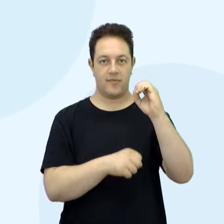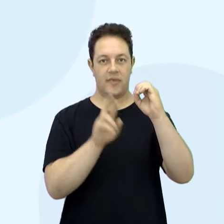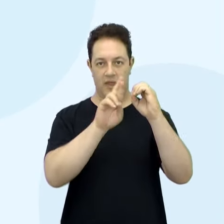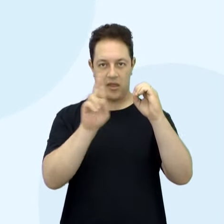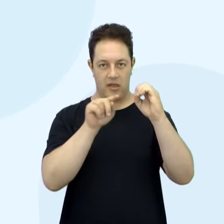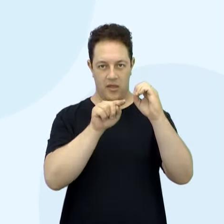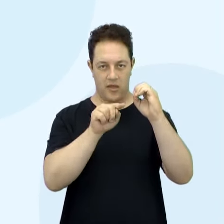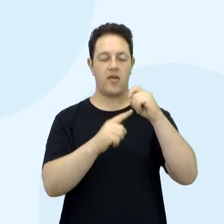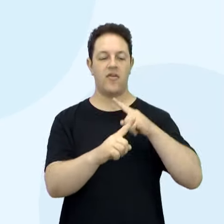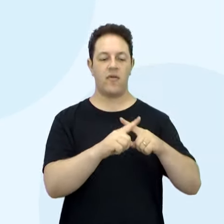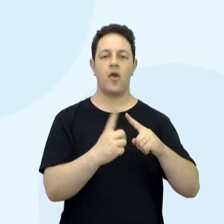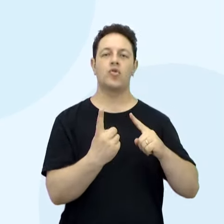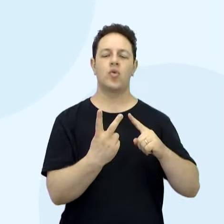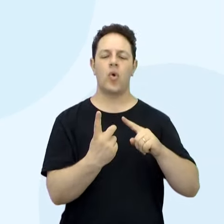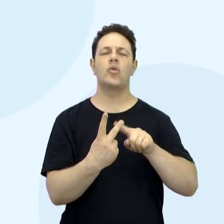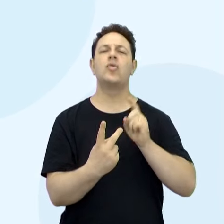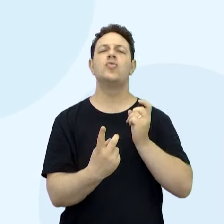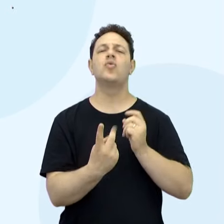vezes 12